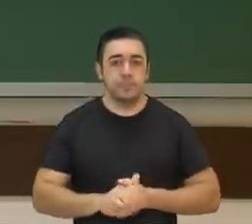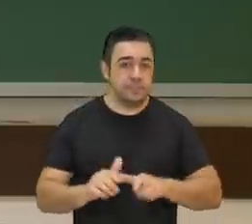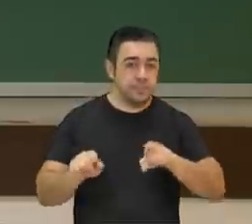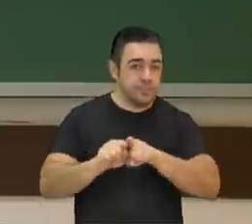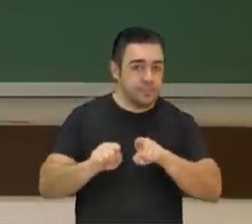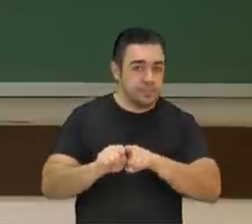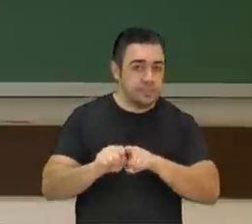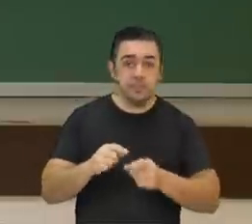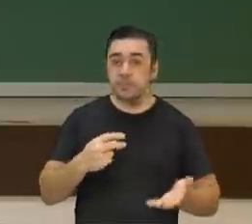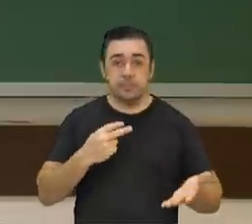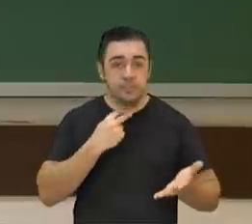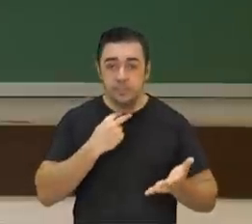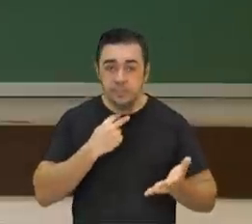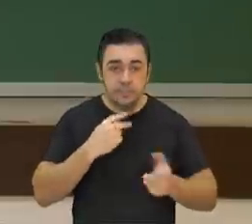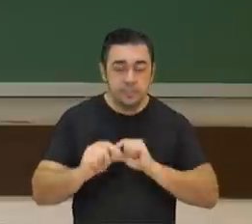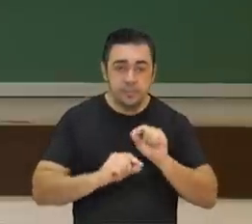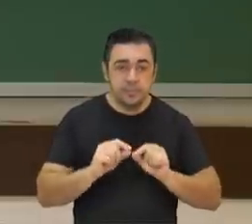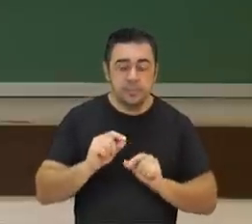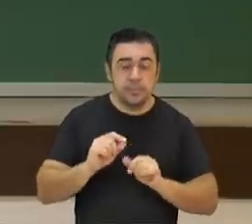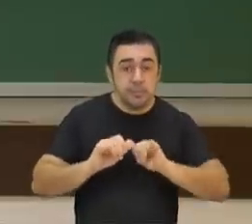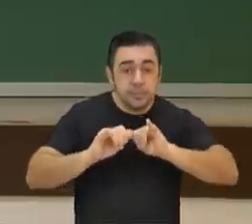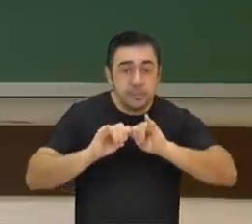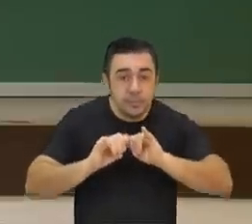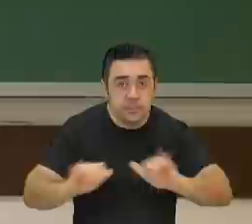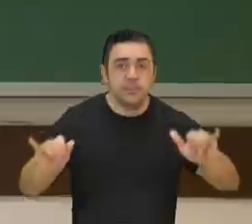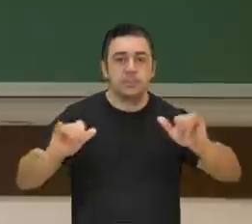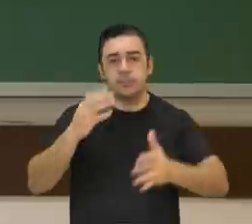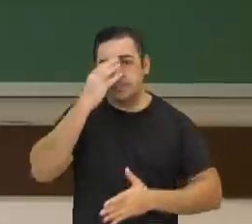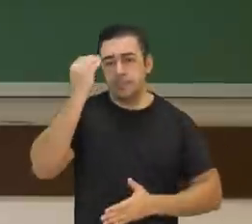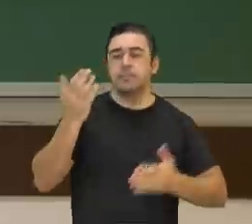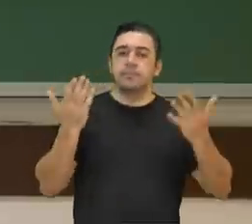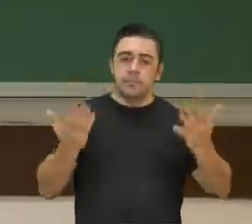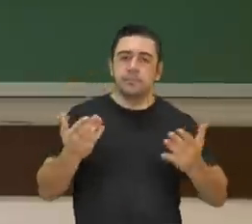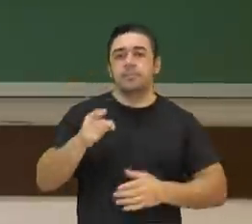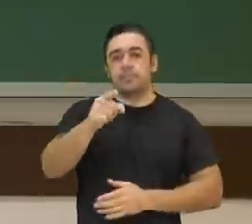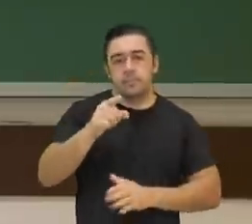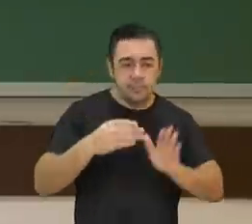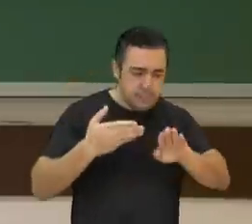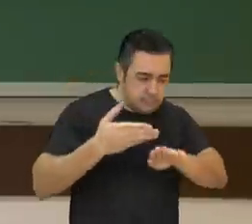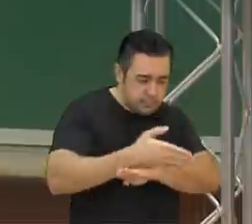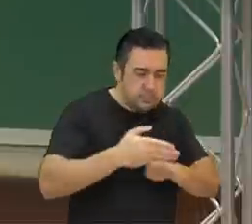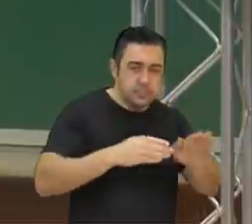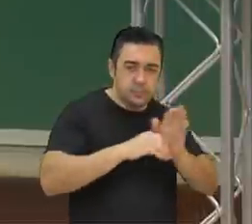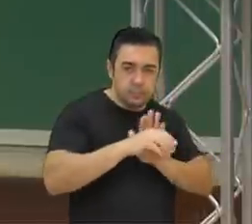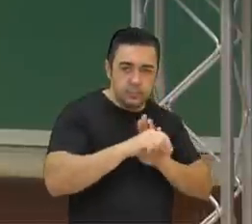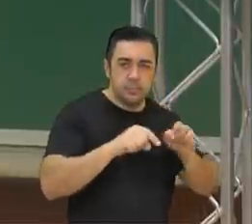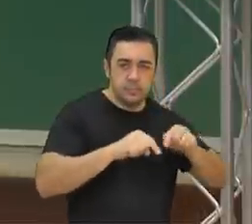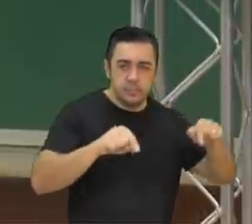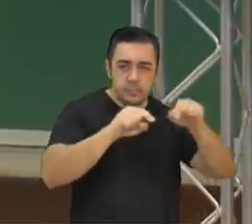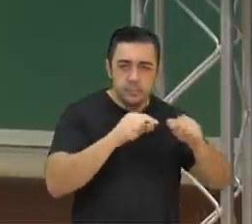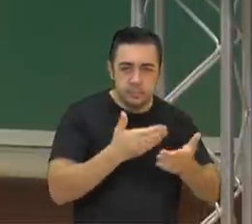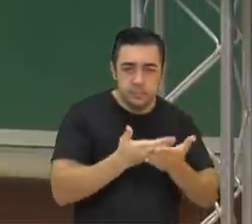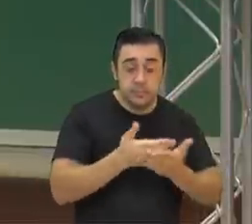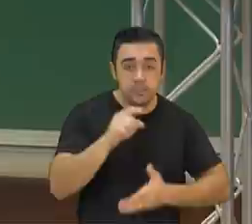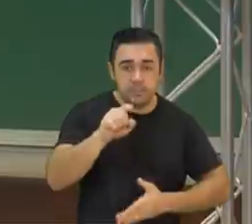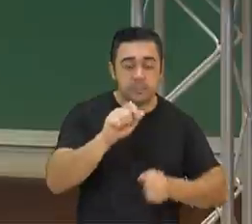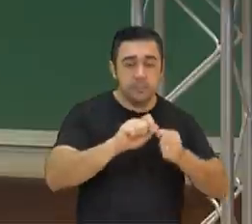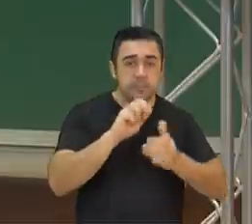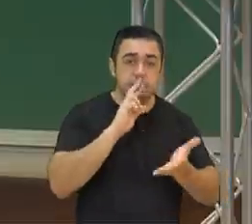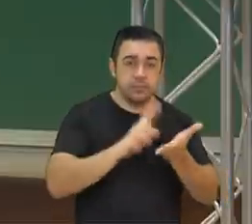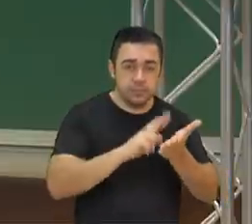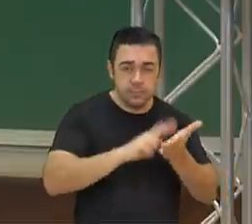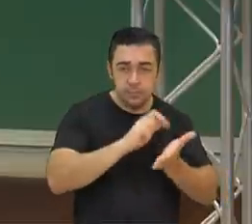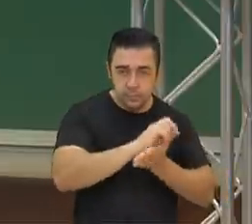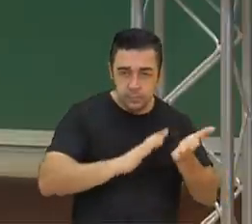Também a gente não pode deixar de fazer aquele lembrete com relação aos alunos que estão acessando o Google Classroom, né, para fazer lá as atividades